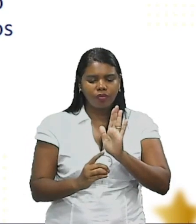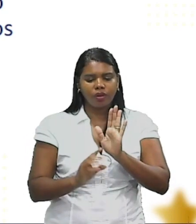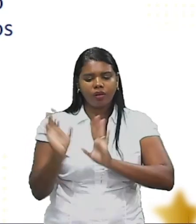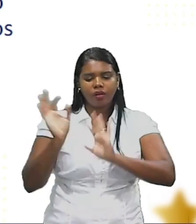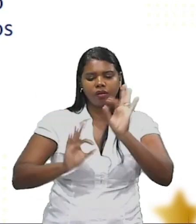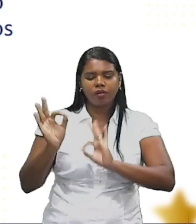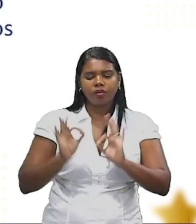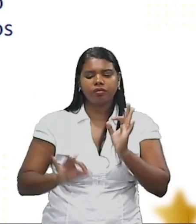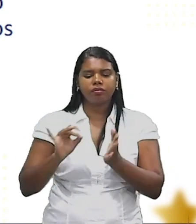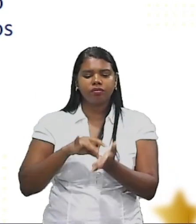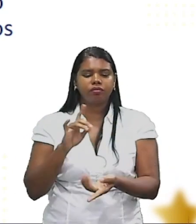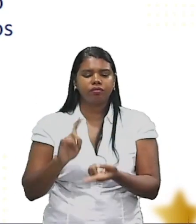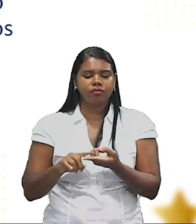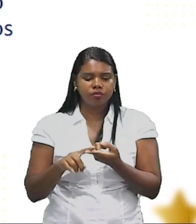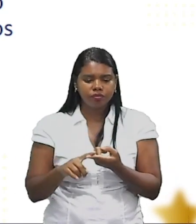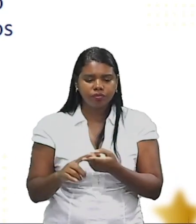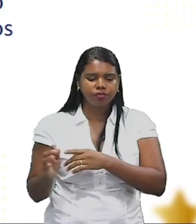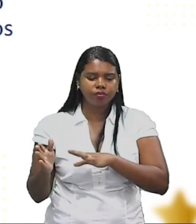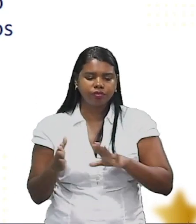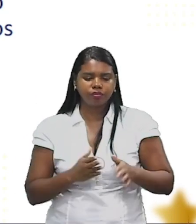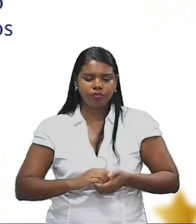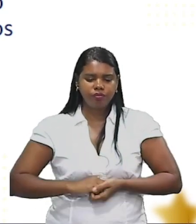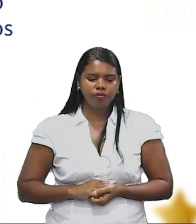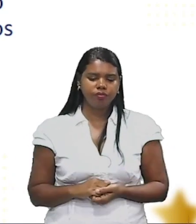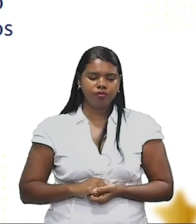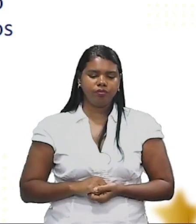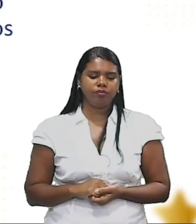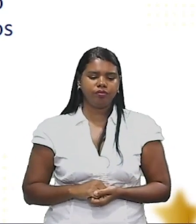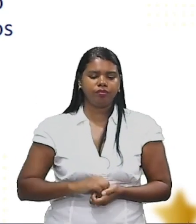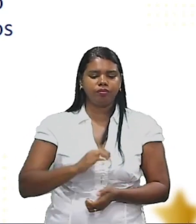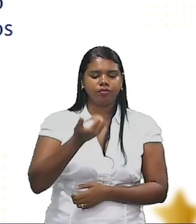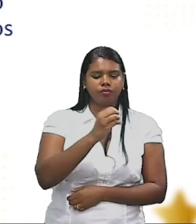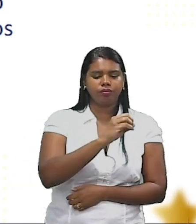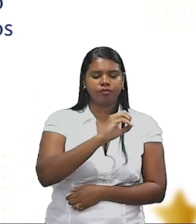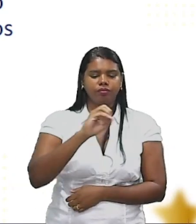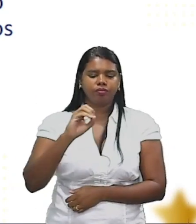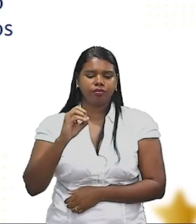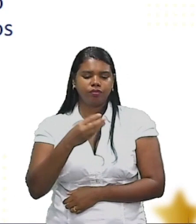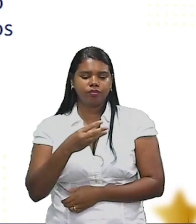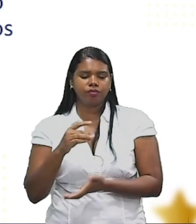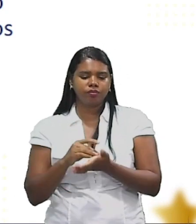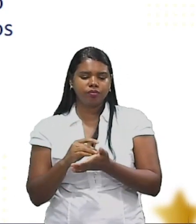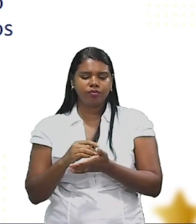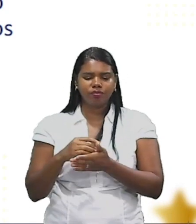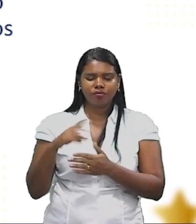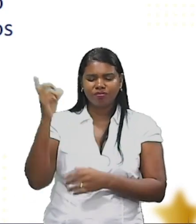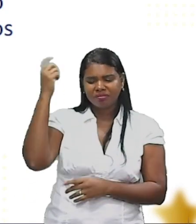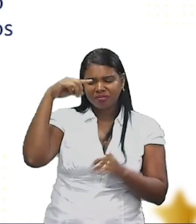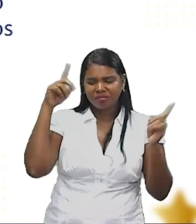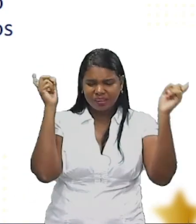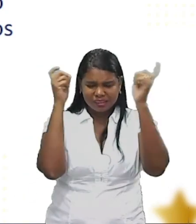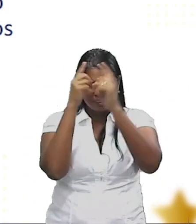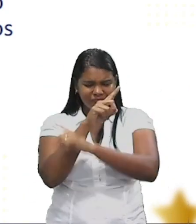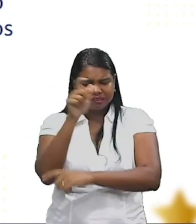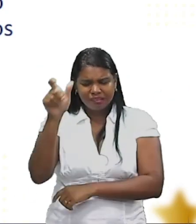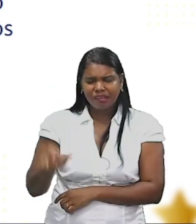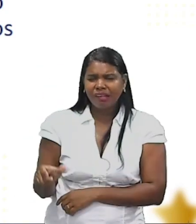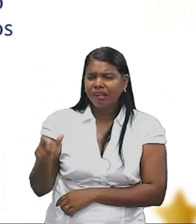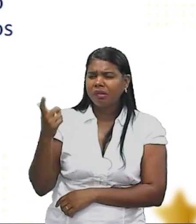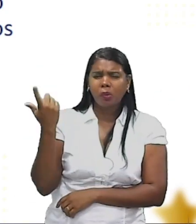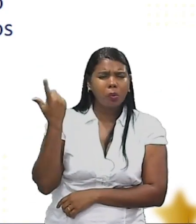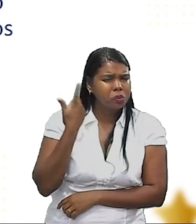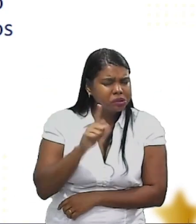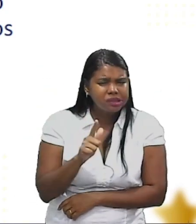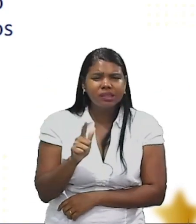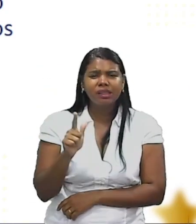organizações. Ou seja, são quando a situação fica mais complicada e o cliente ele não consegue resolver de